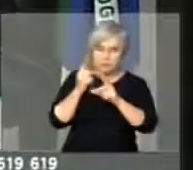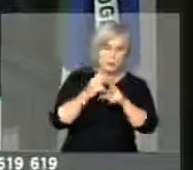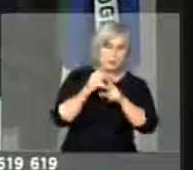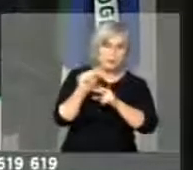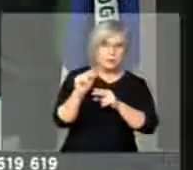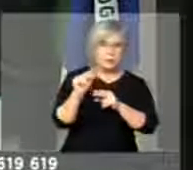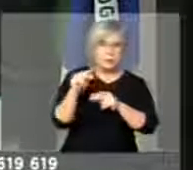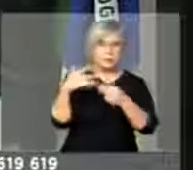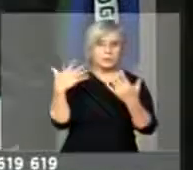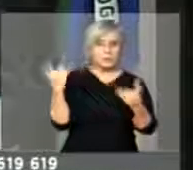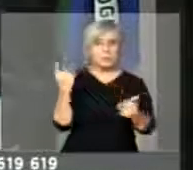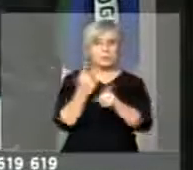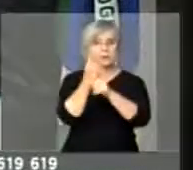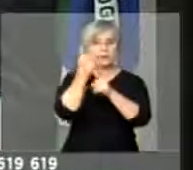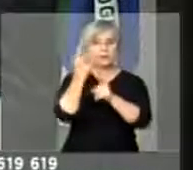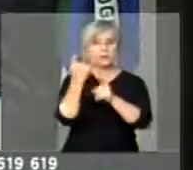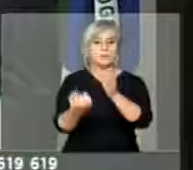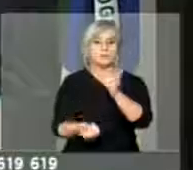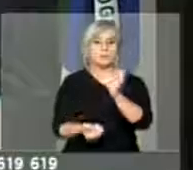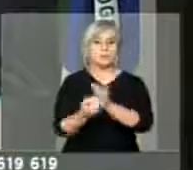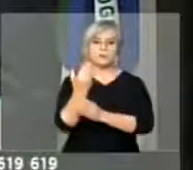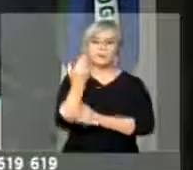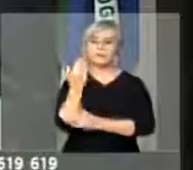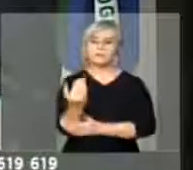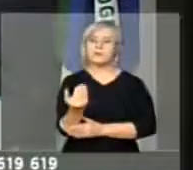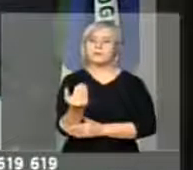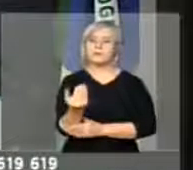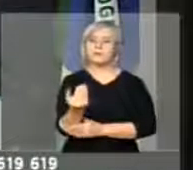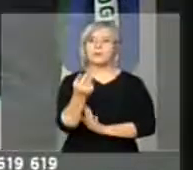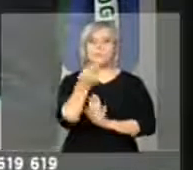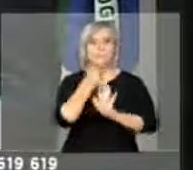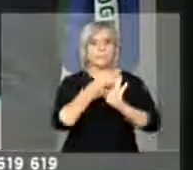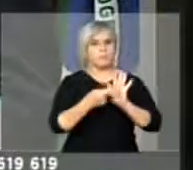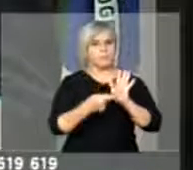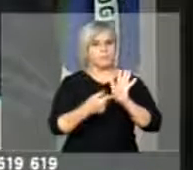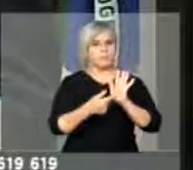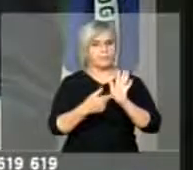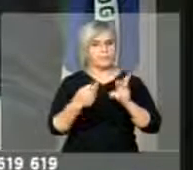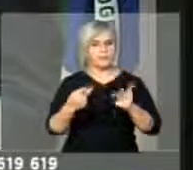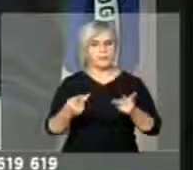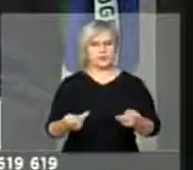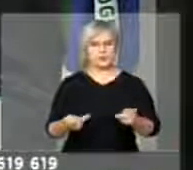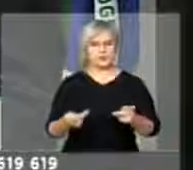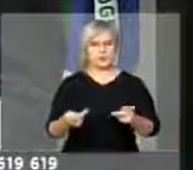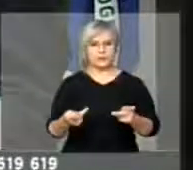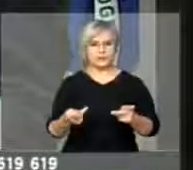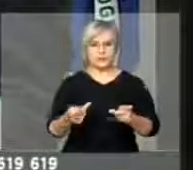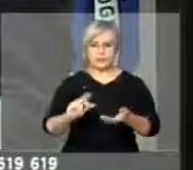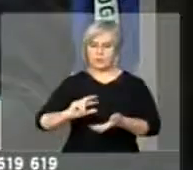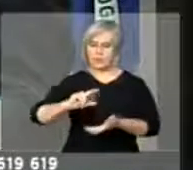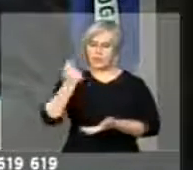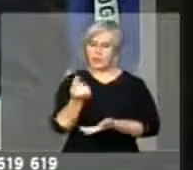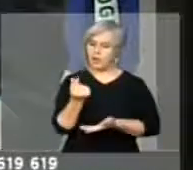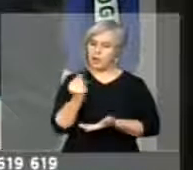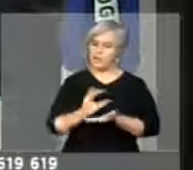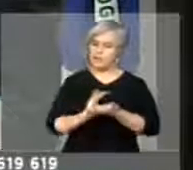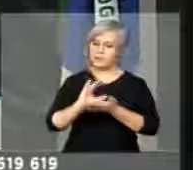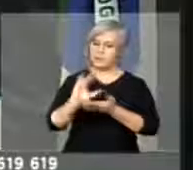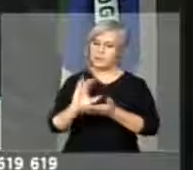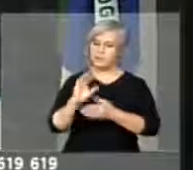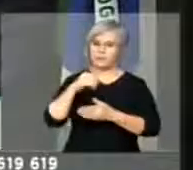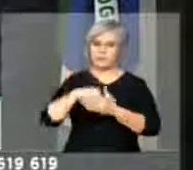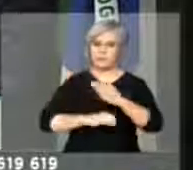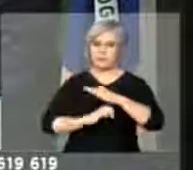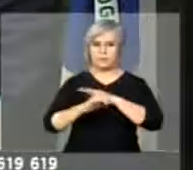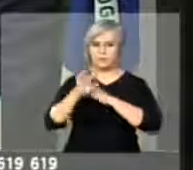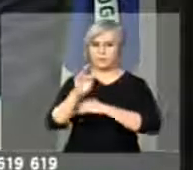surgiu o famigerado projeto de aumento de capital da Transpetro